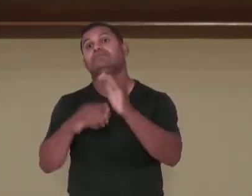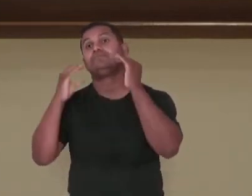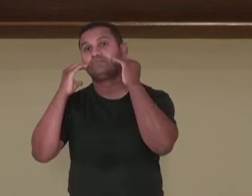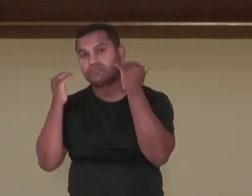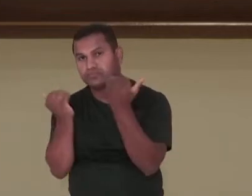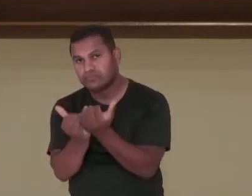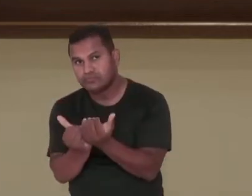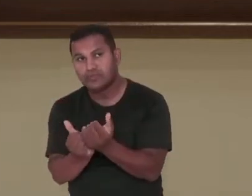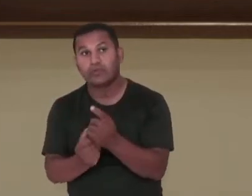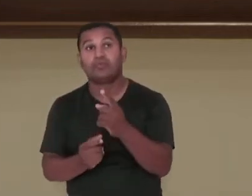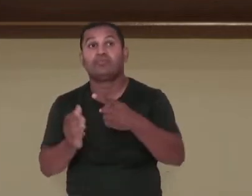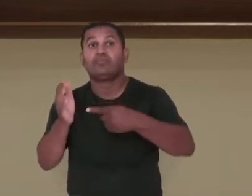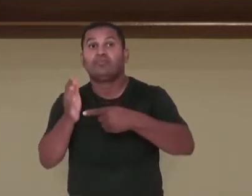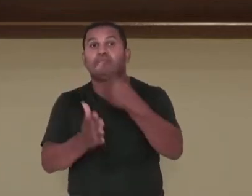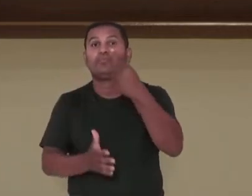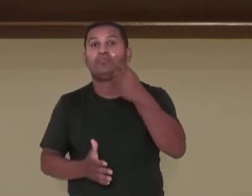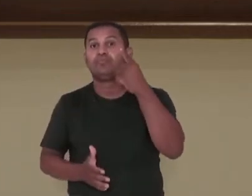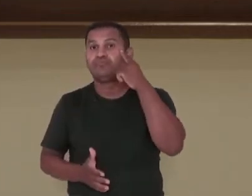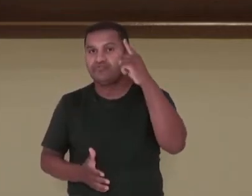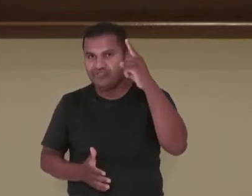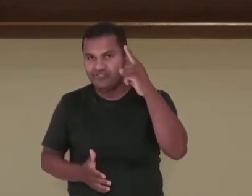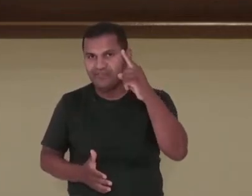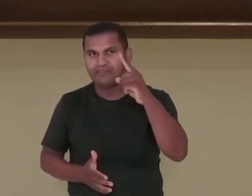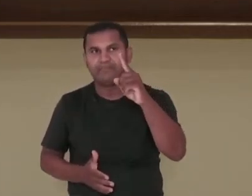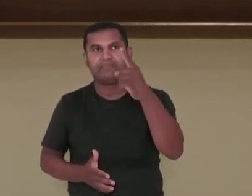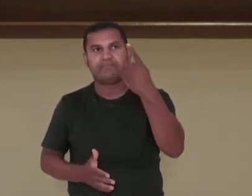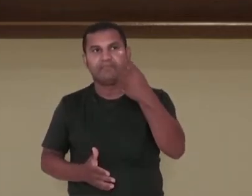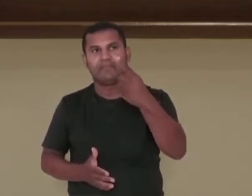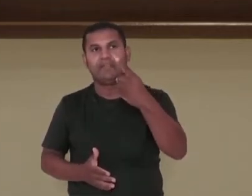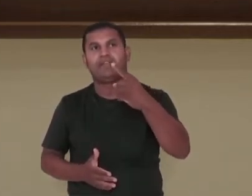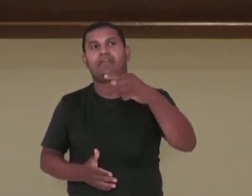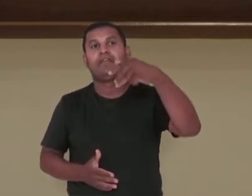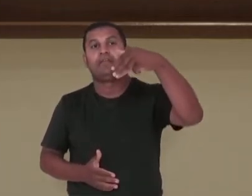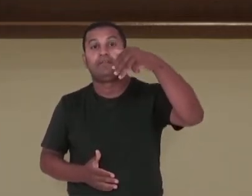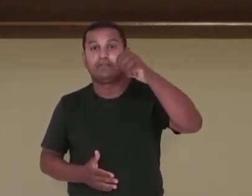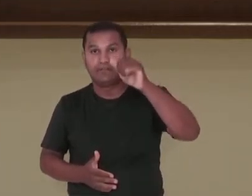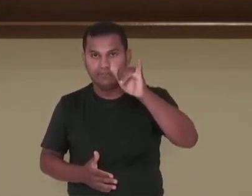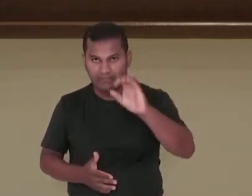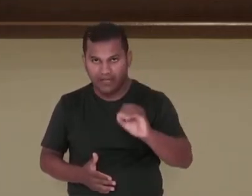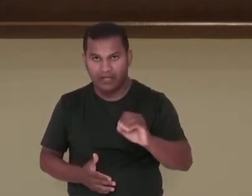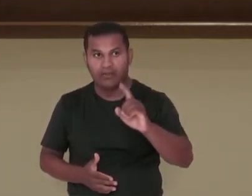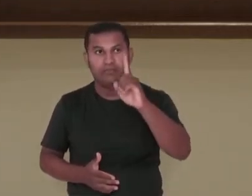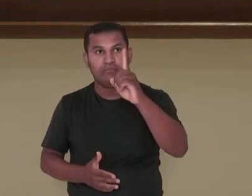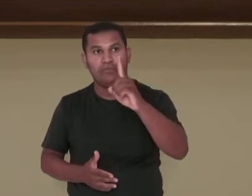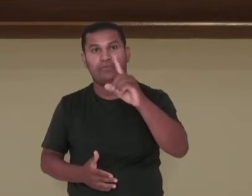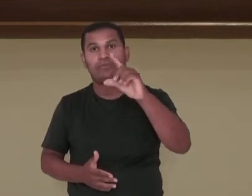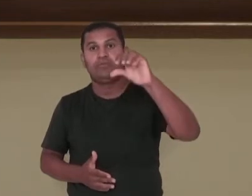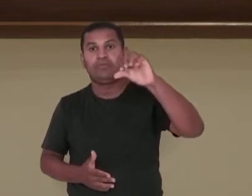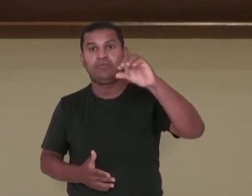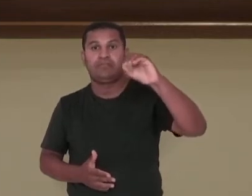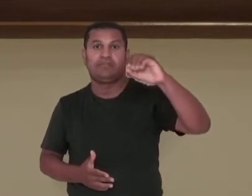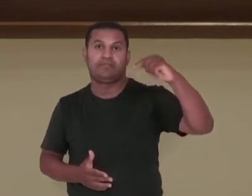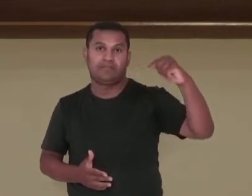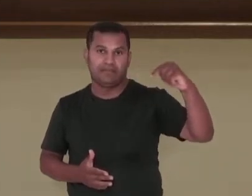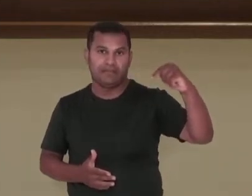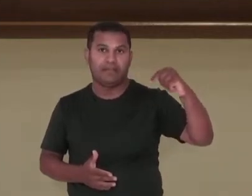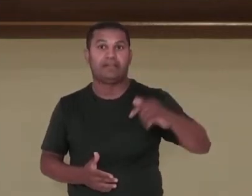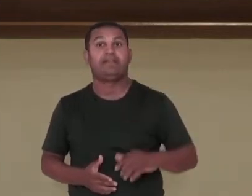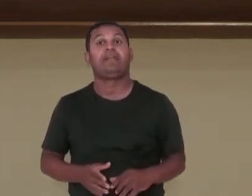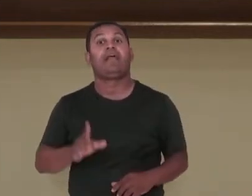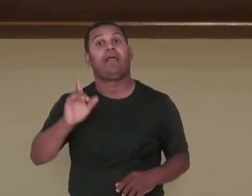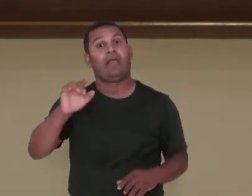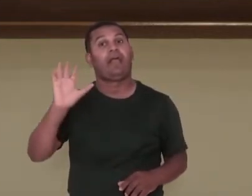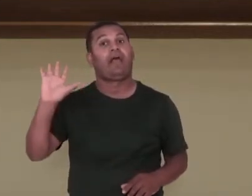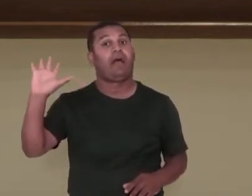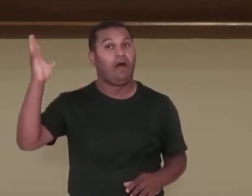de maio de 1907 vai ocorrer uma grande greve. Inclusive essa é uma data